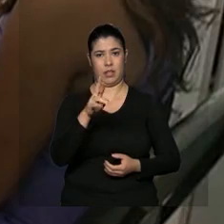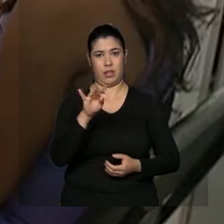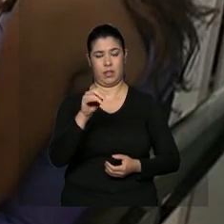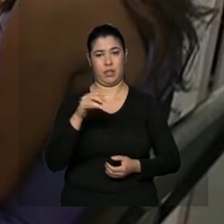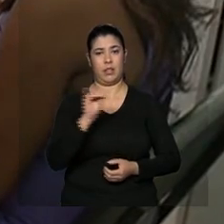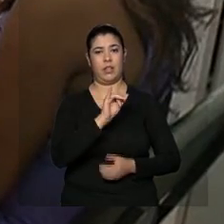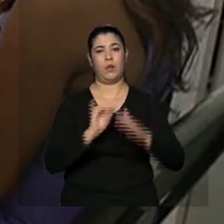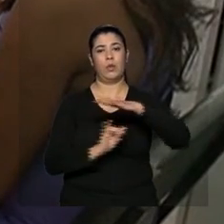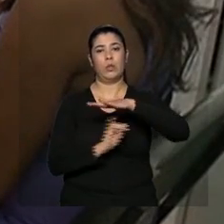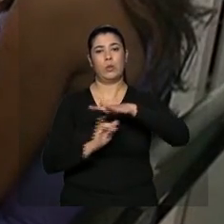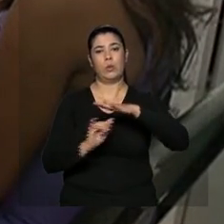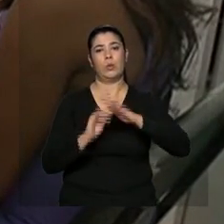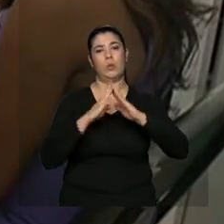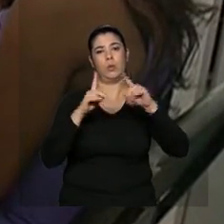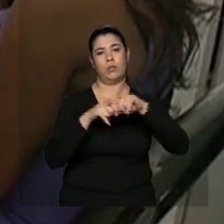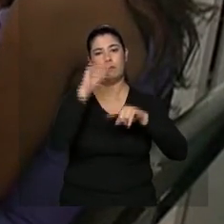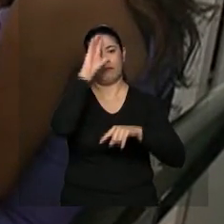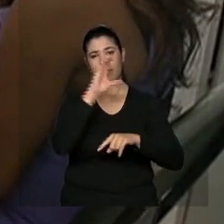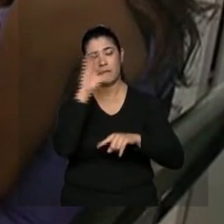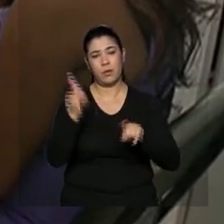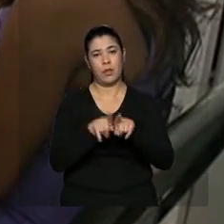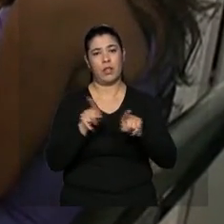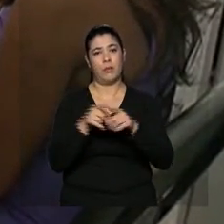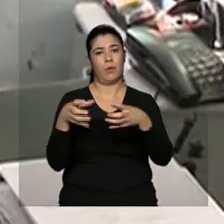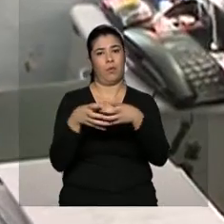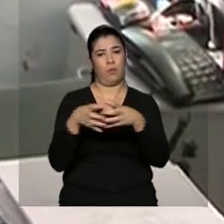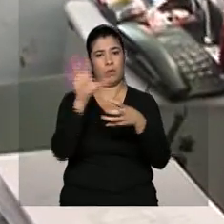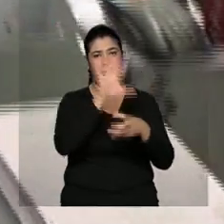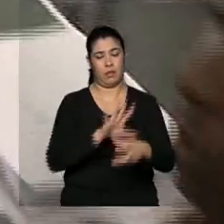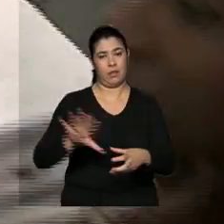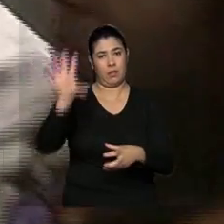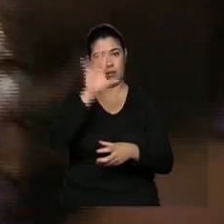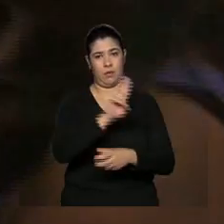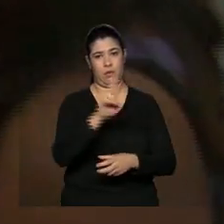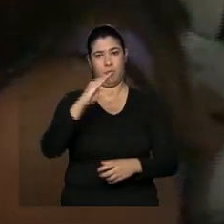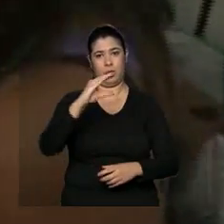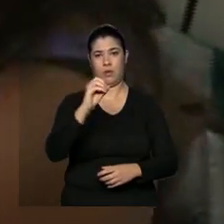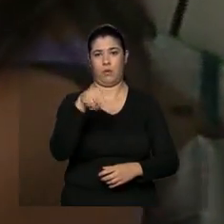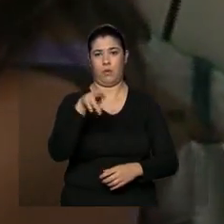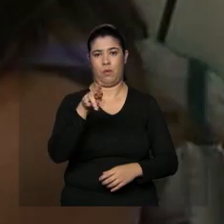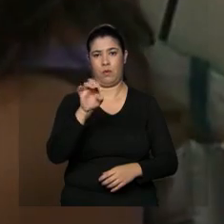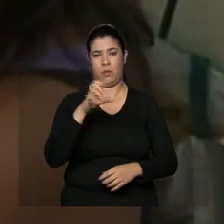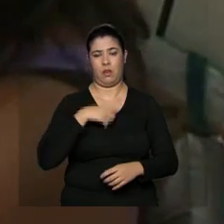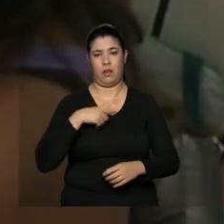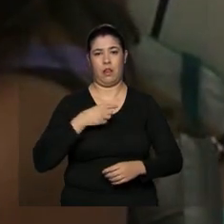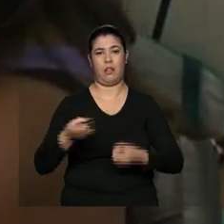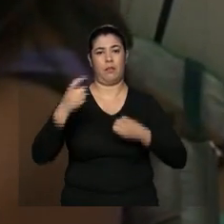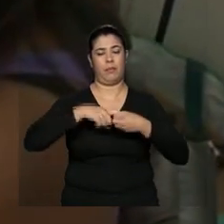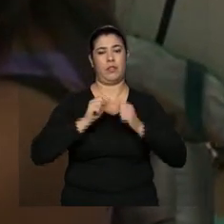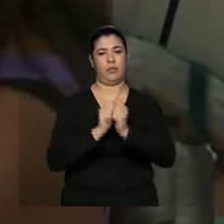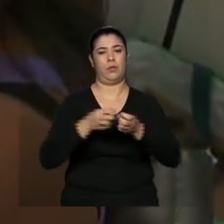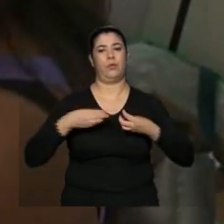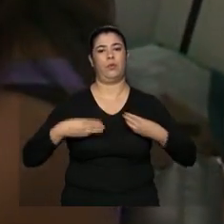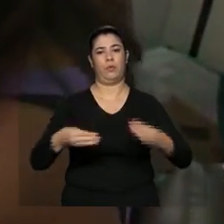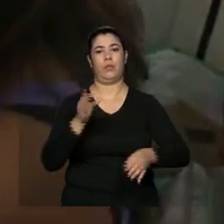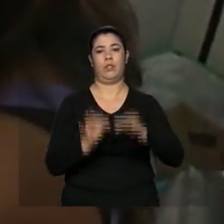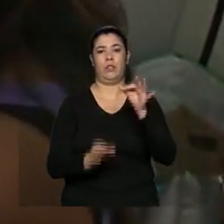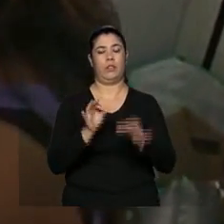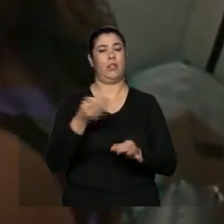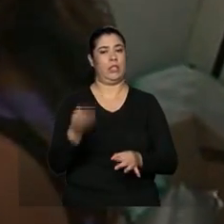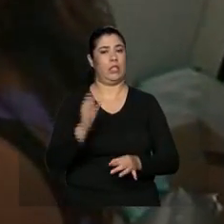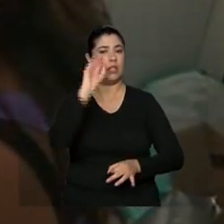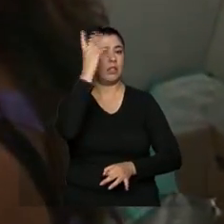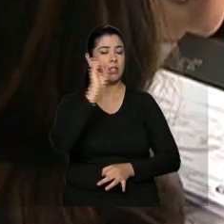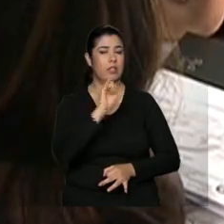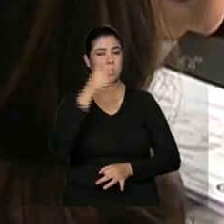que atua em parceria com o Comitê Nacional para Refugiados, CONARE, ligado ao Ministério da Justiça. É o CONARE que decide